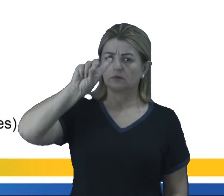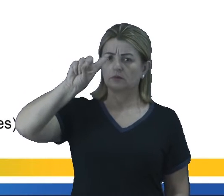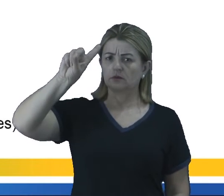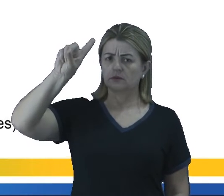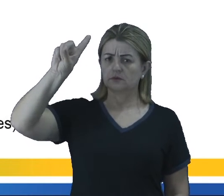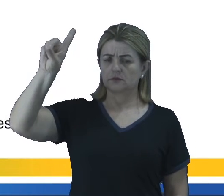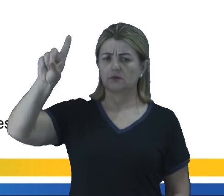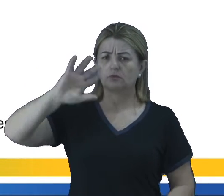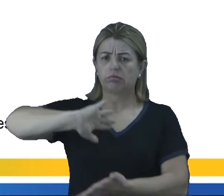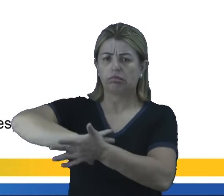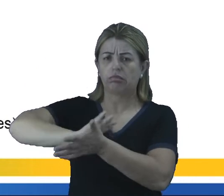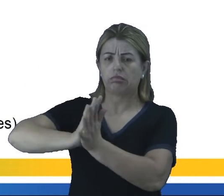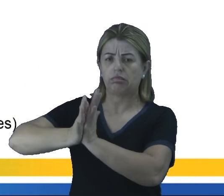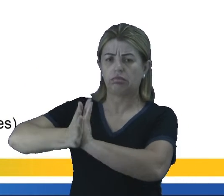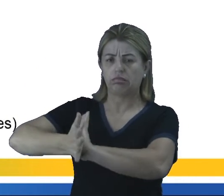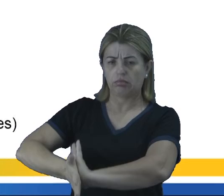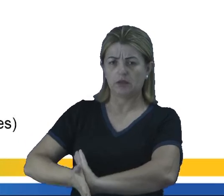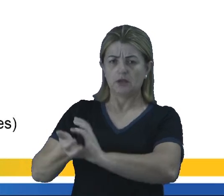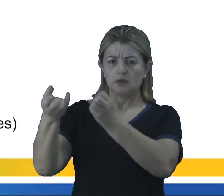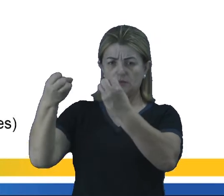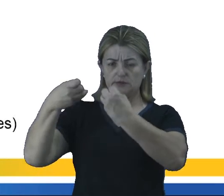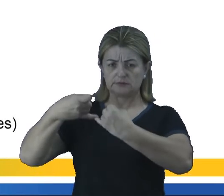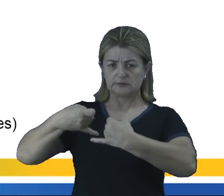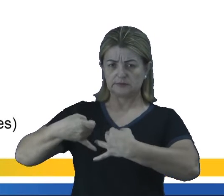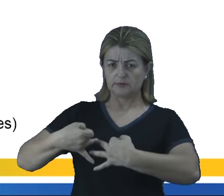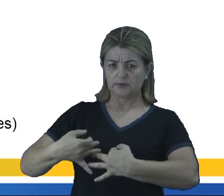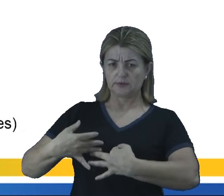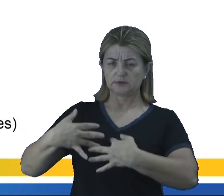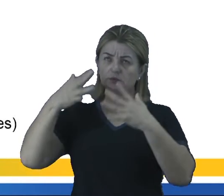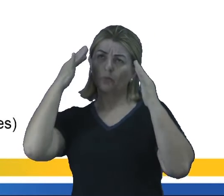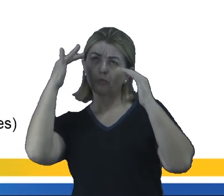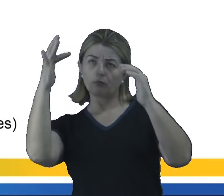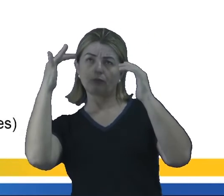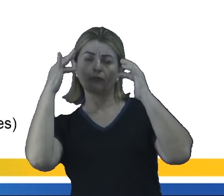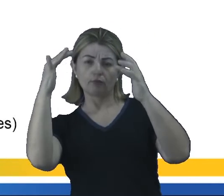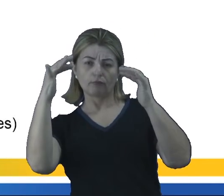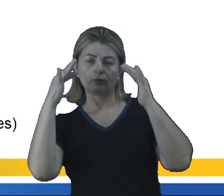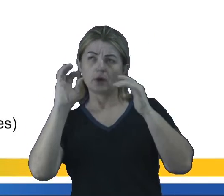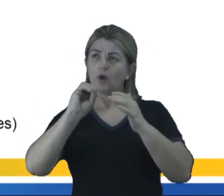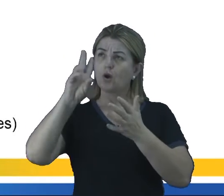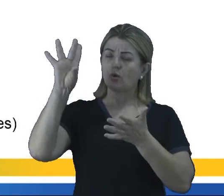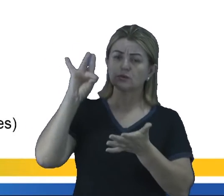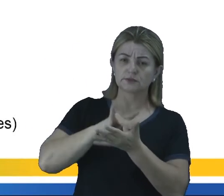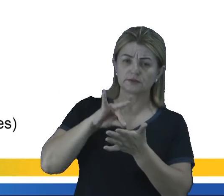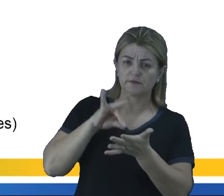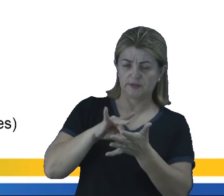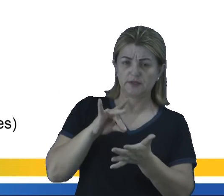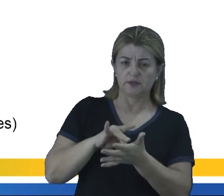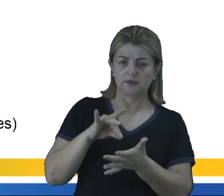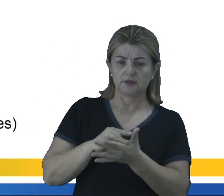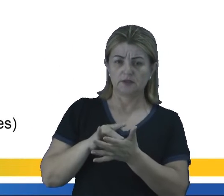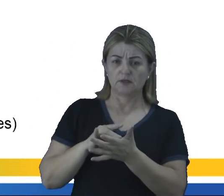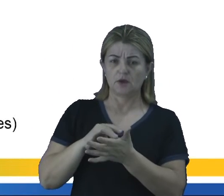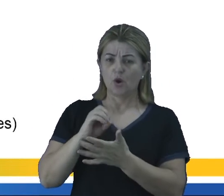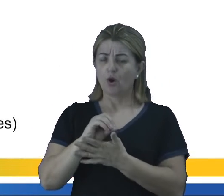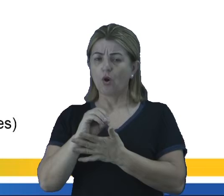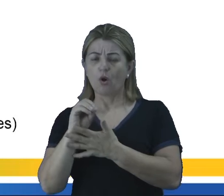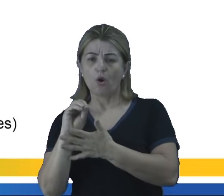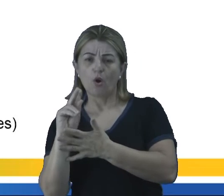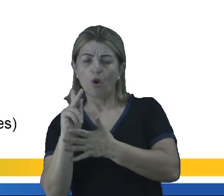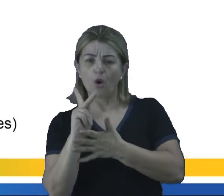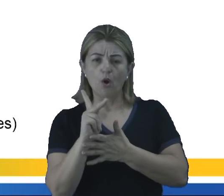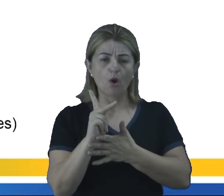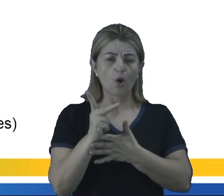sociedades, né? Aqui no Brasil, nós vamos ter também algumas mudanças. Em 1807, a família real